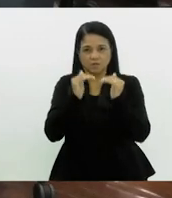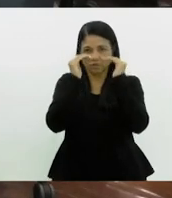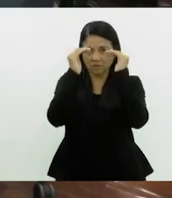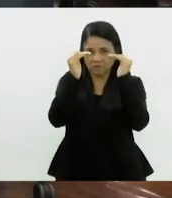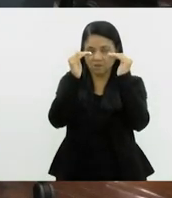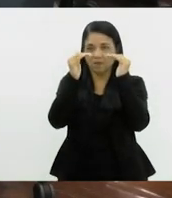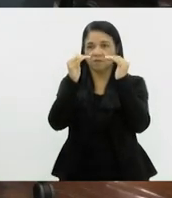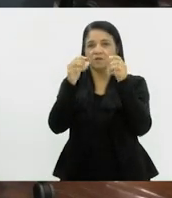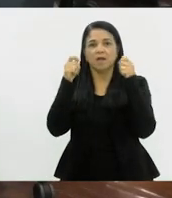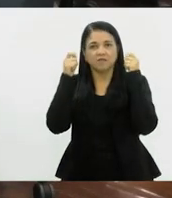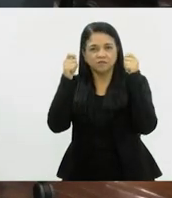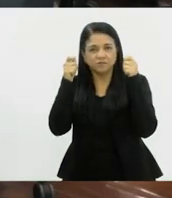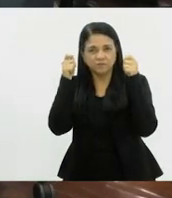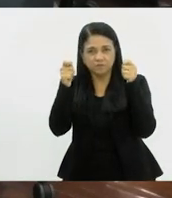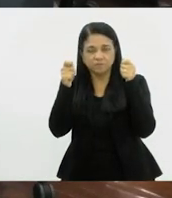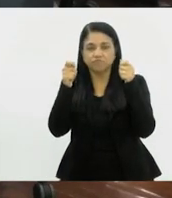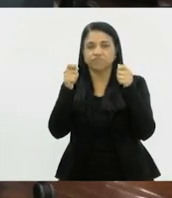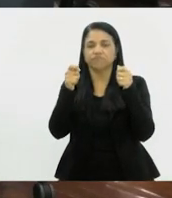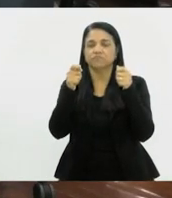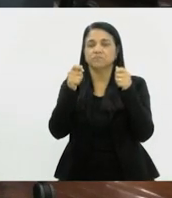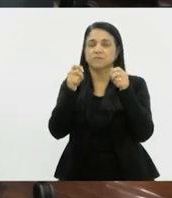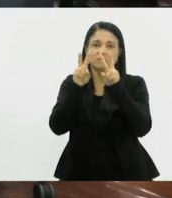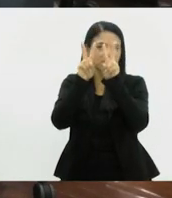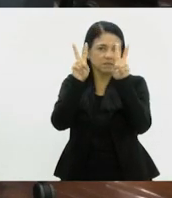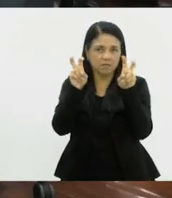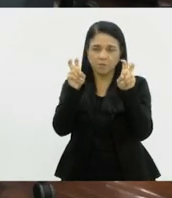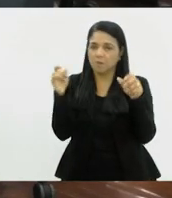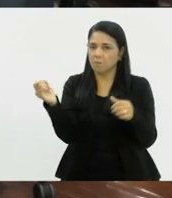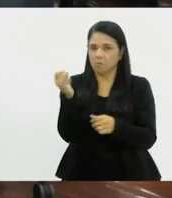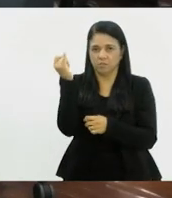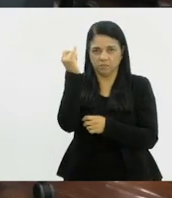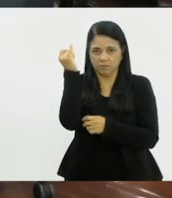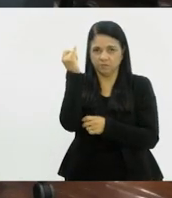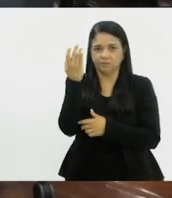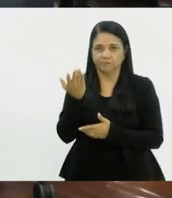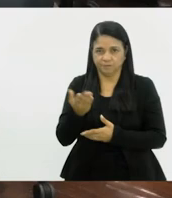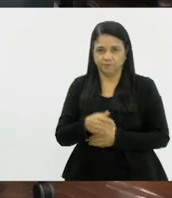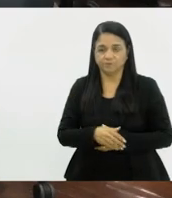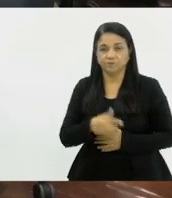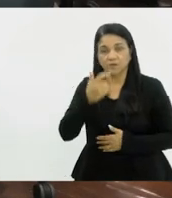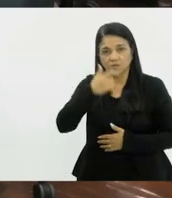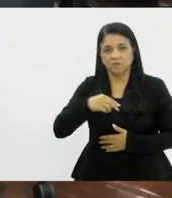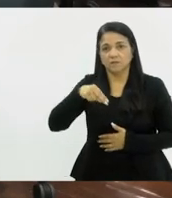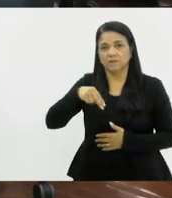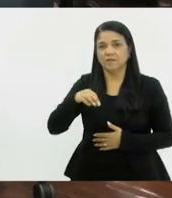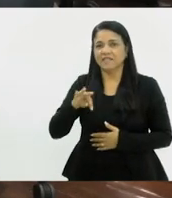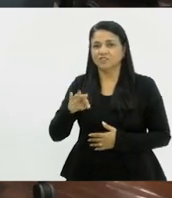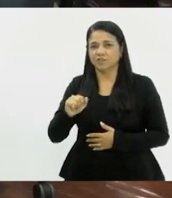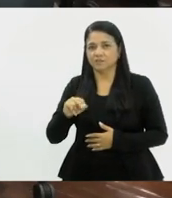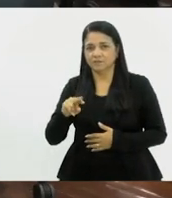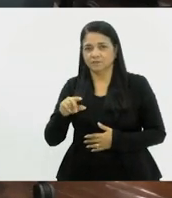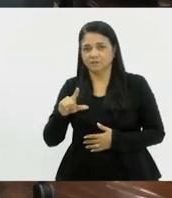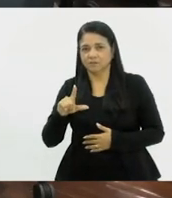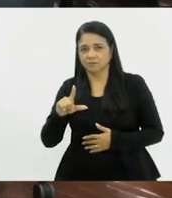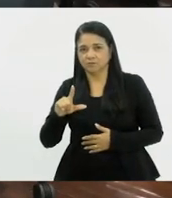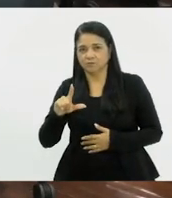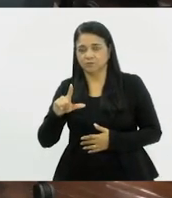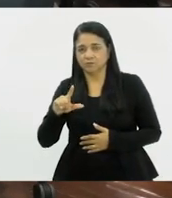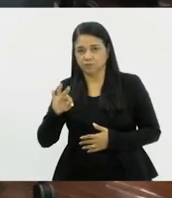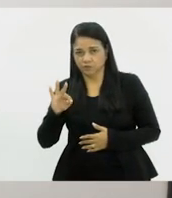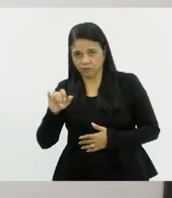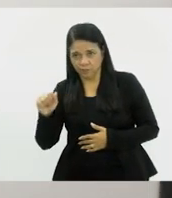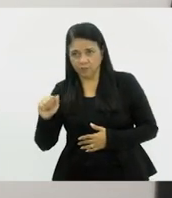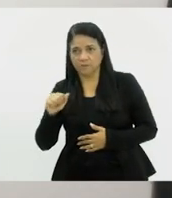ativistas dessa causa tão importante aqui presentes eu sou né faço parte da rede nacional de feministas